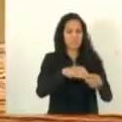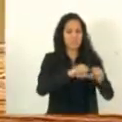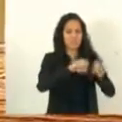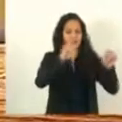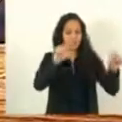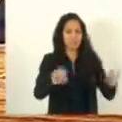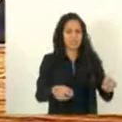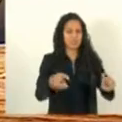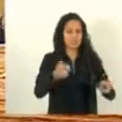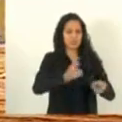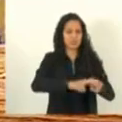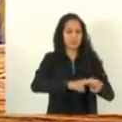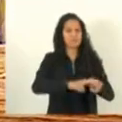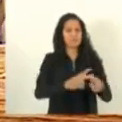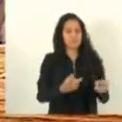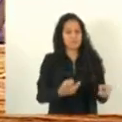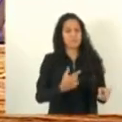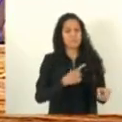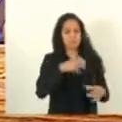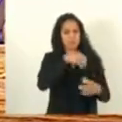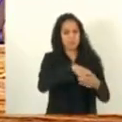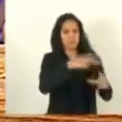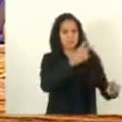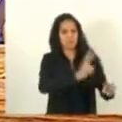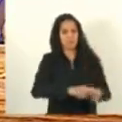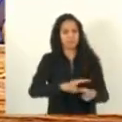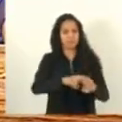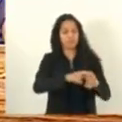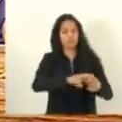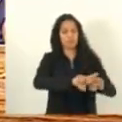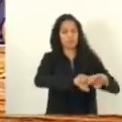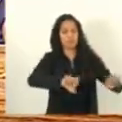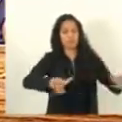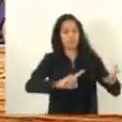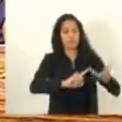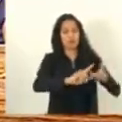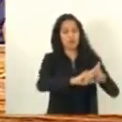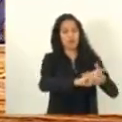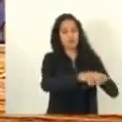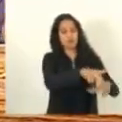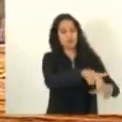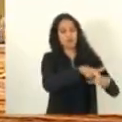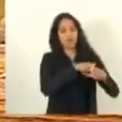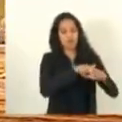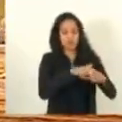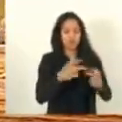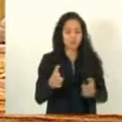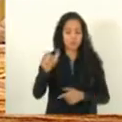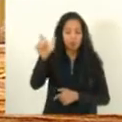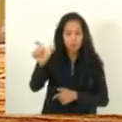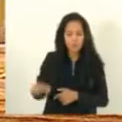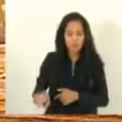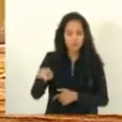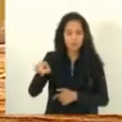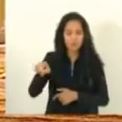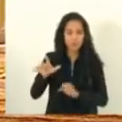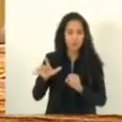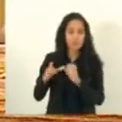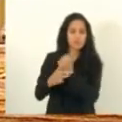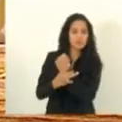penitenciário. E aí o agente socioeducativo, o agente de segurança socioeducativa e o